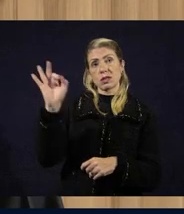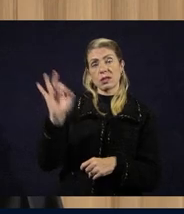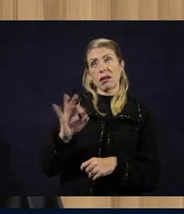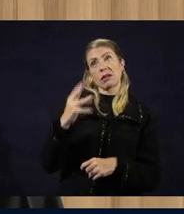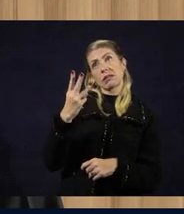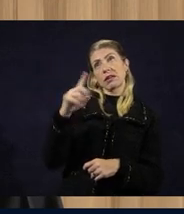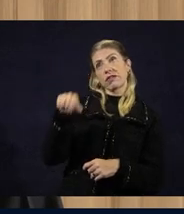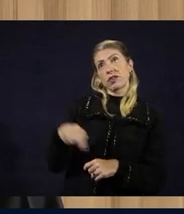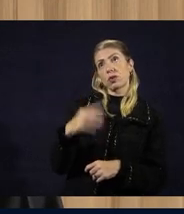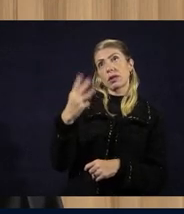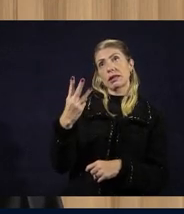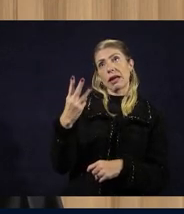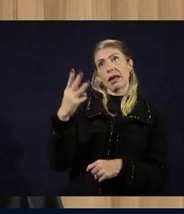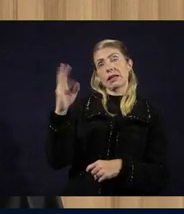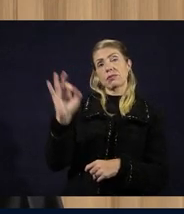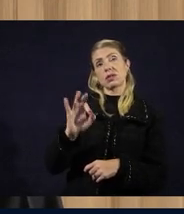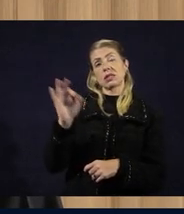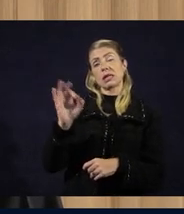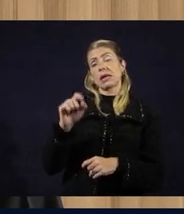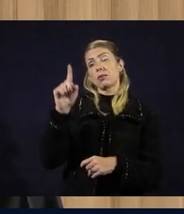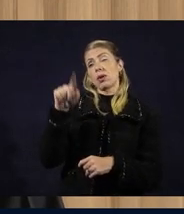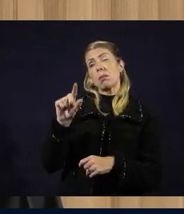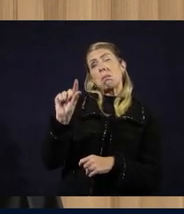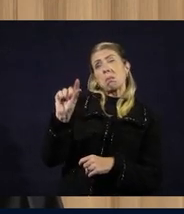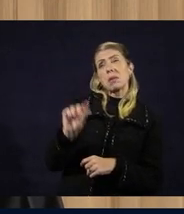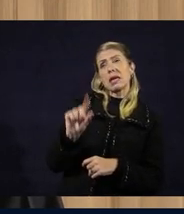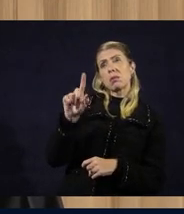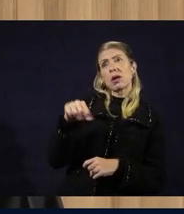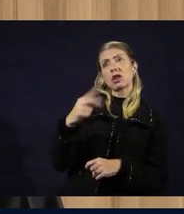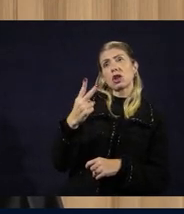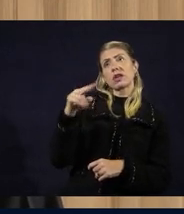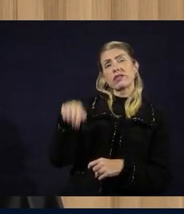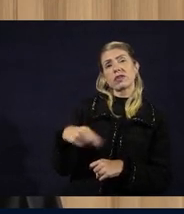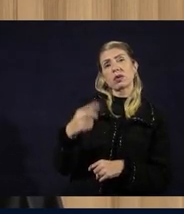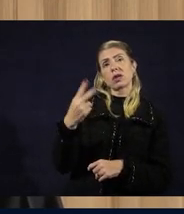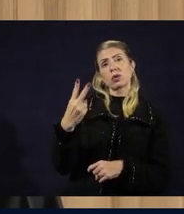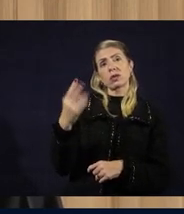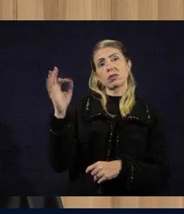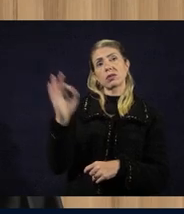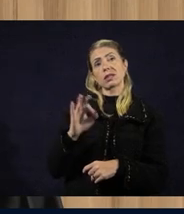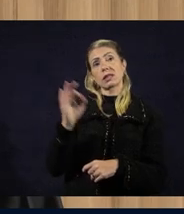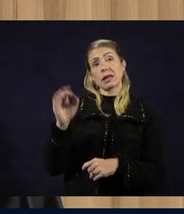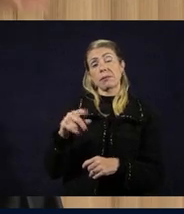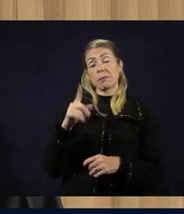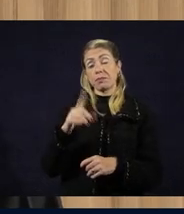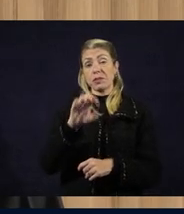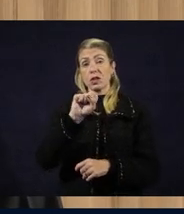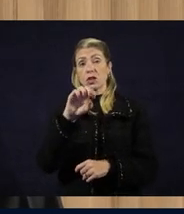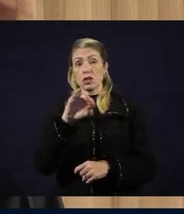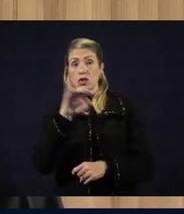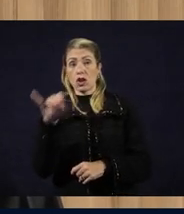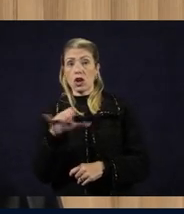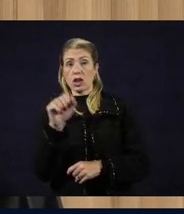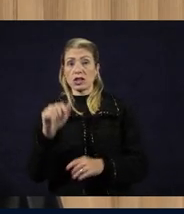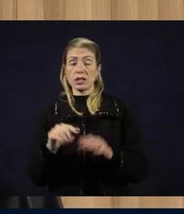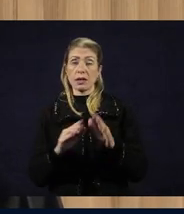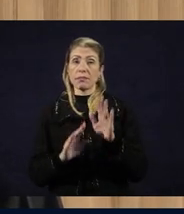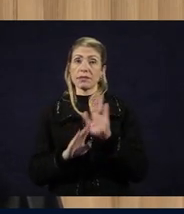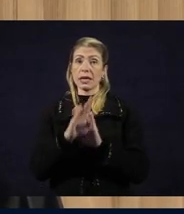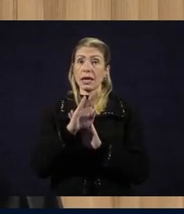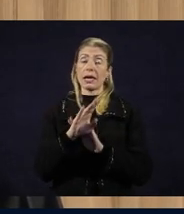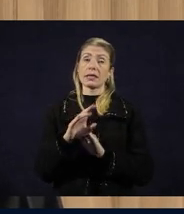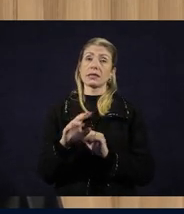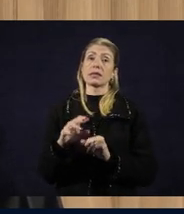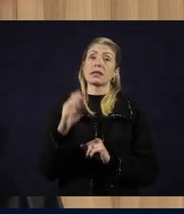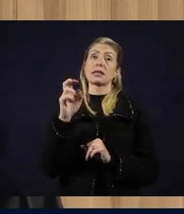3,3% no mínimo 2,2% anualmente e a produtividade da soja cresce 1,5% no milho cresce